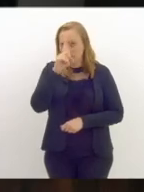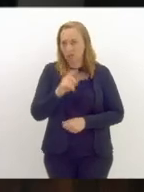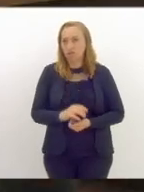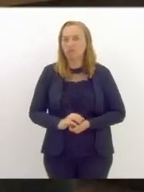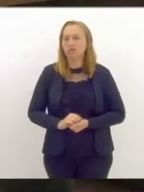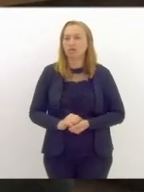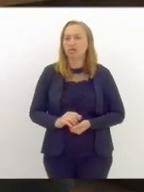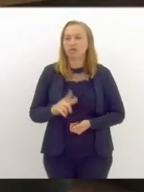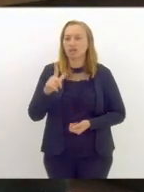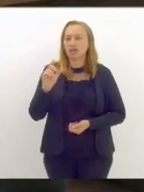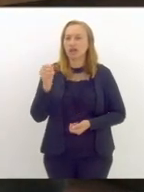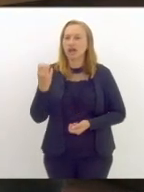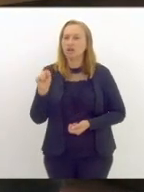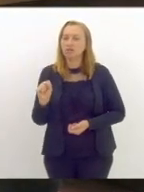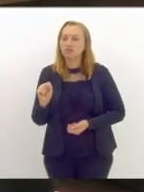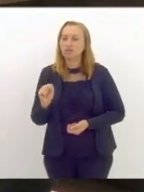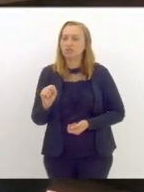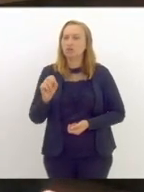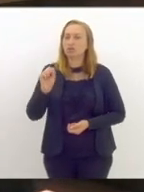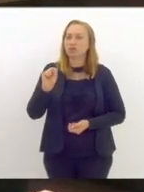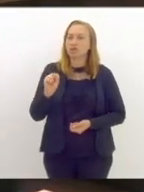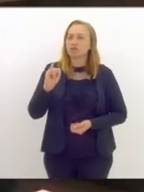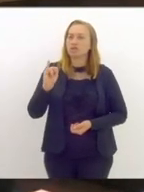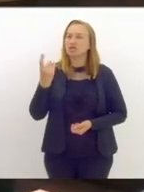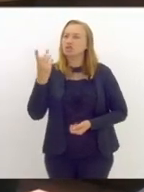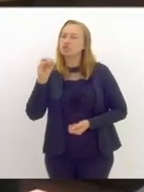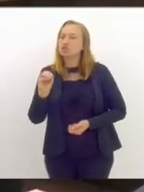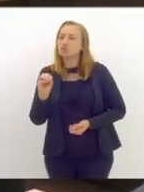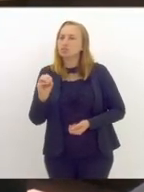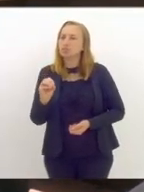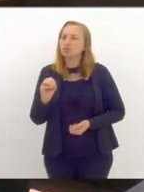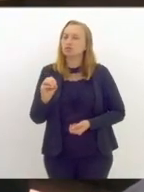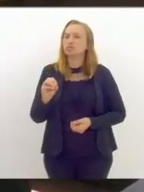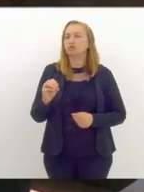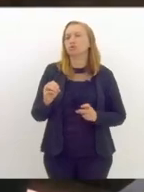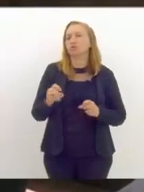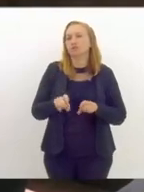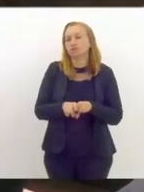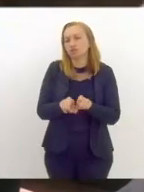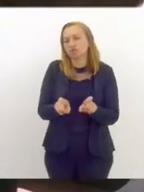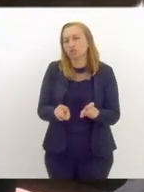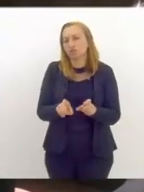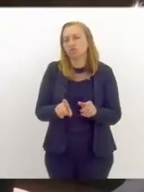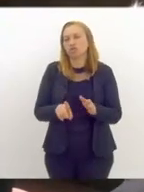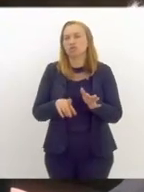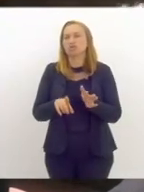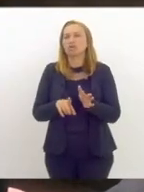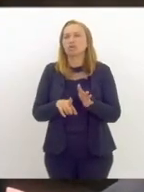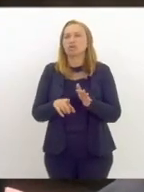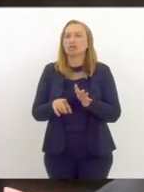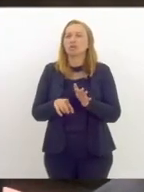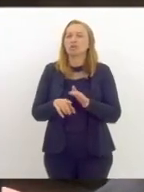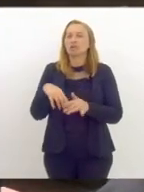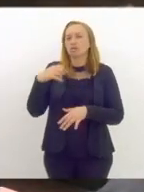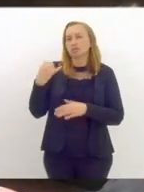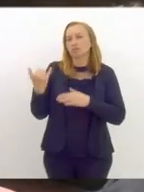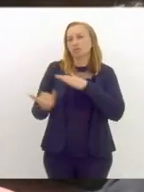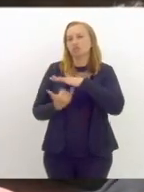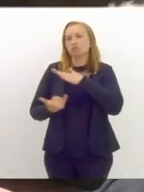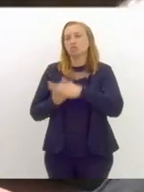dos Lagos, Silvio Fernandes, presidente da Associação de Ginecologia, diretor do Hospital Mário